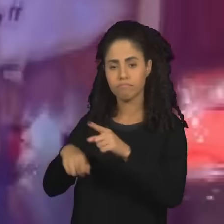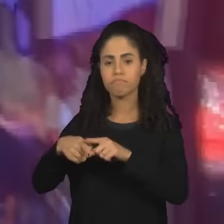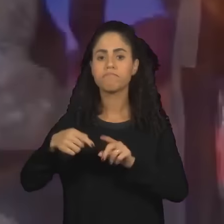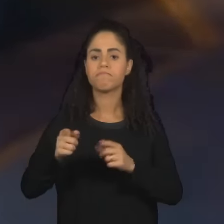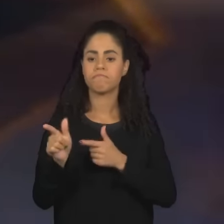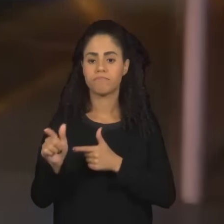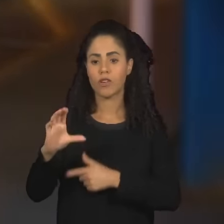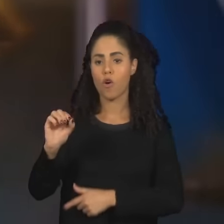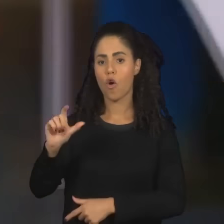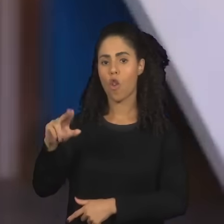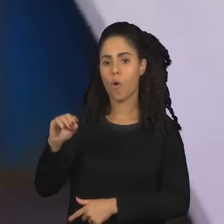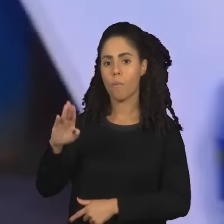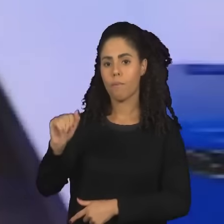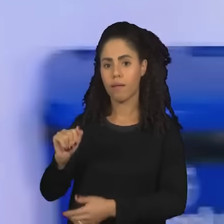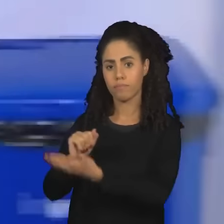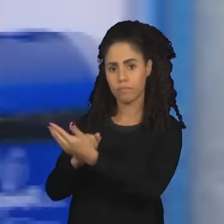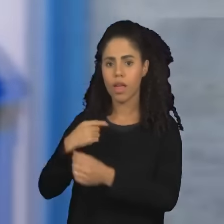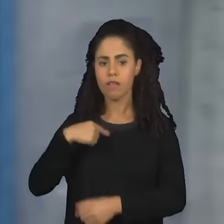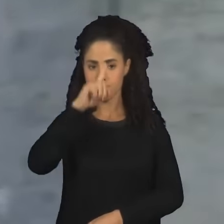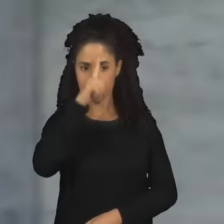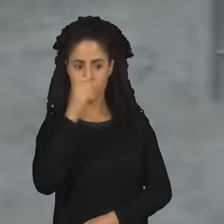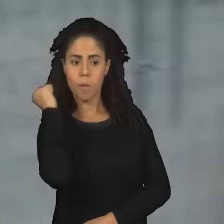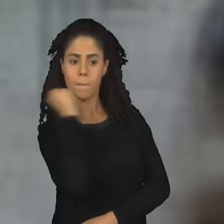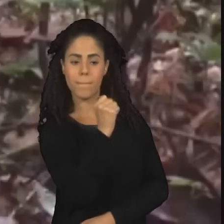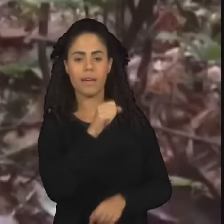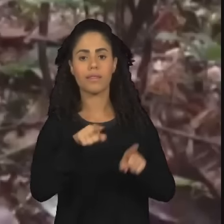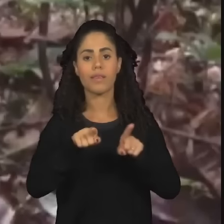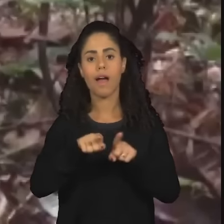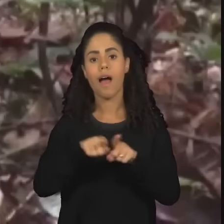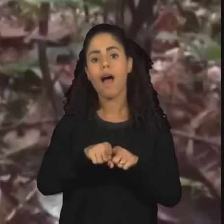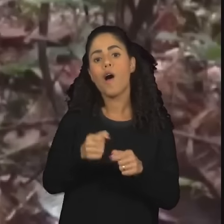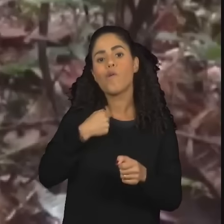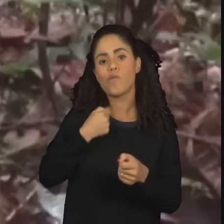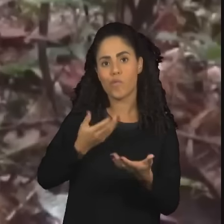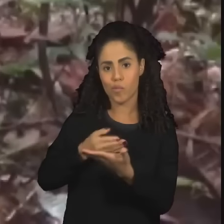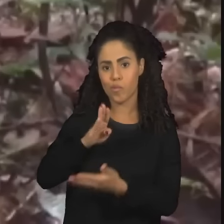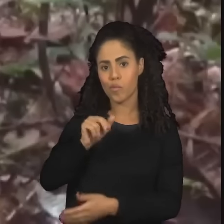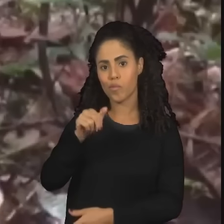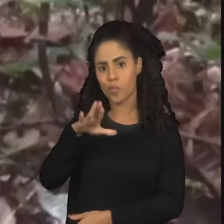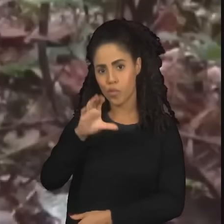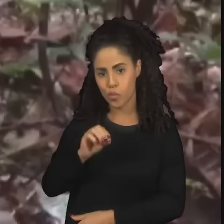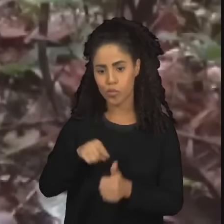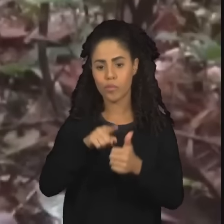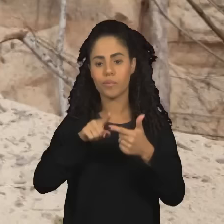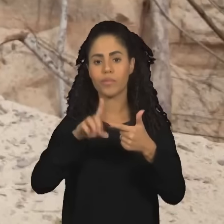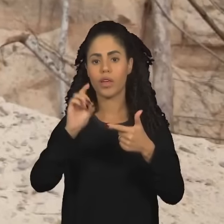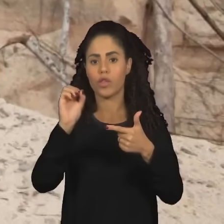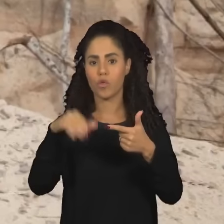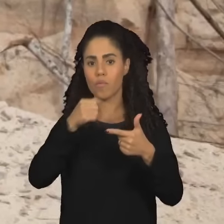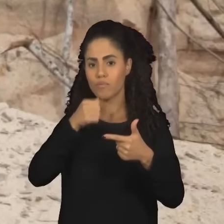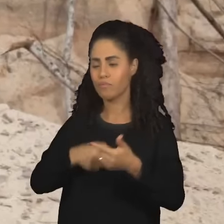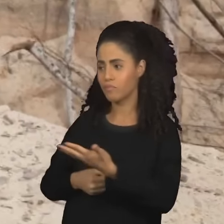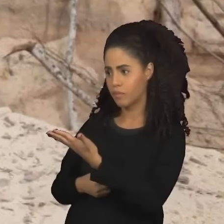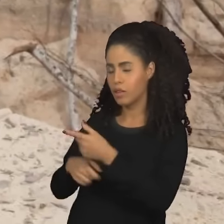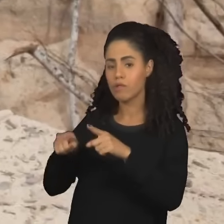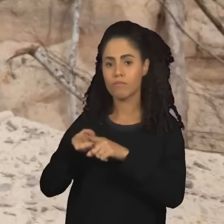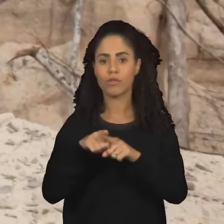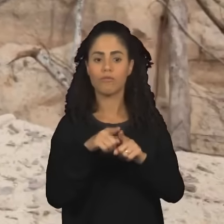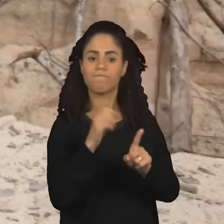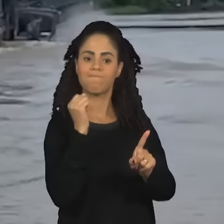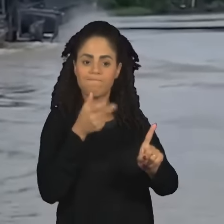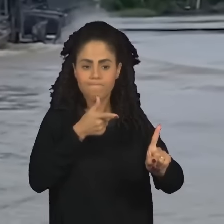como Colômbia, como o mandante dos assassinatos do indigenista Bruno Pereira e do jornalista britânico Dom